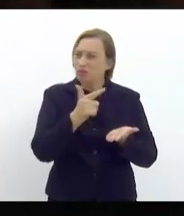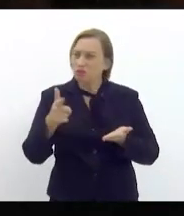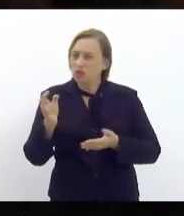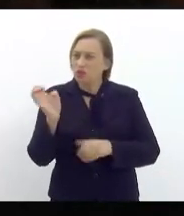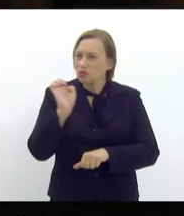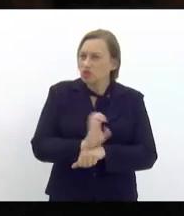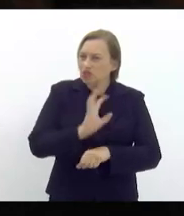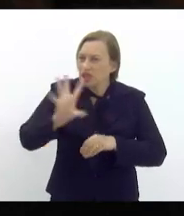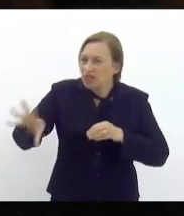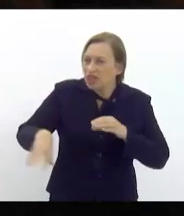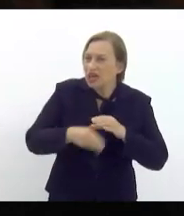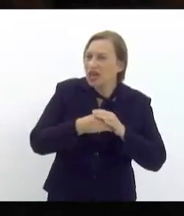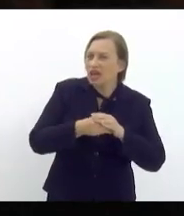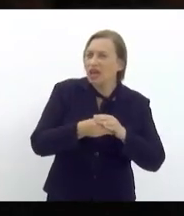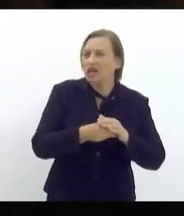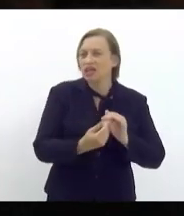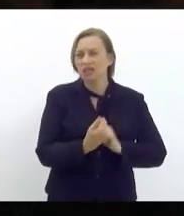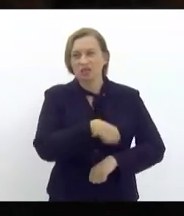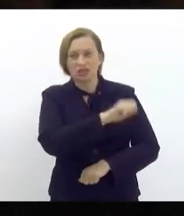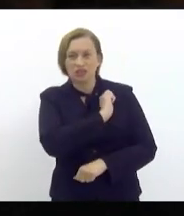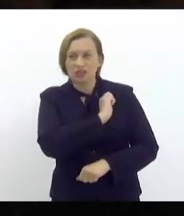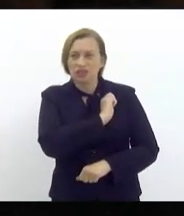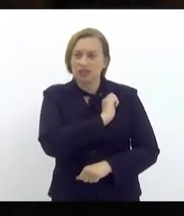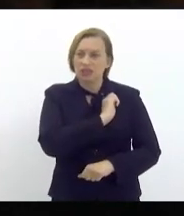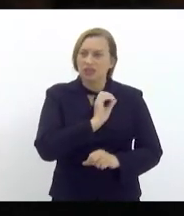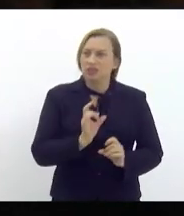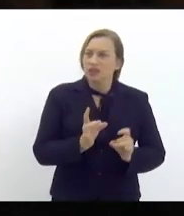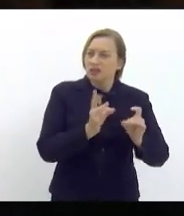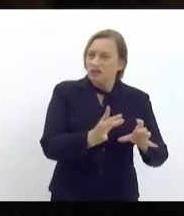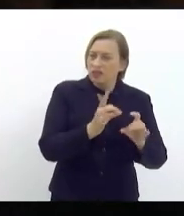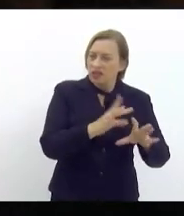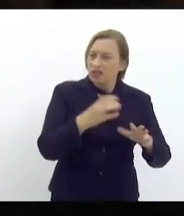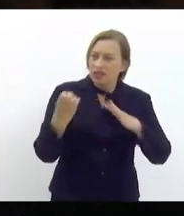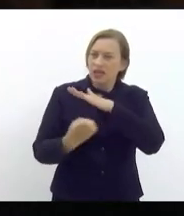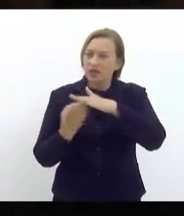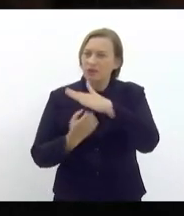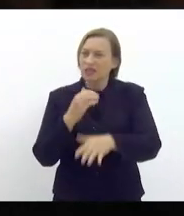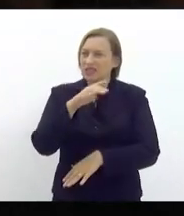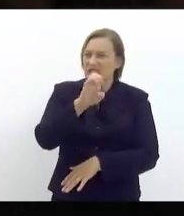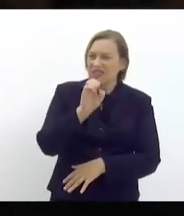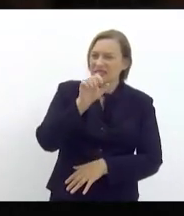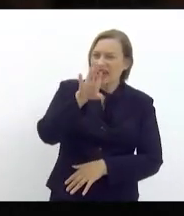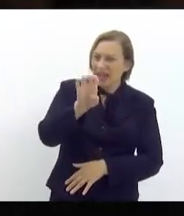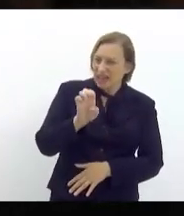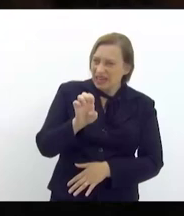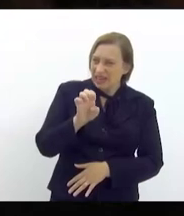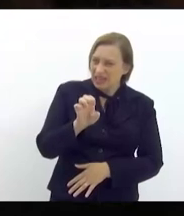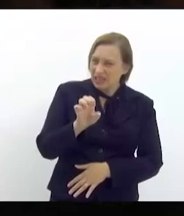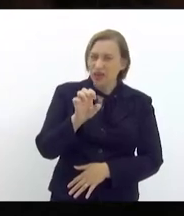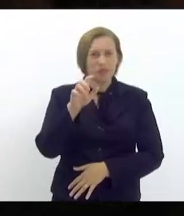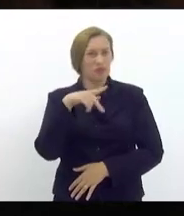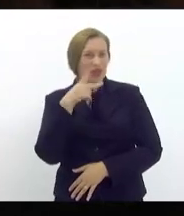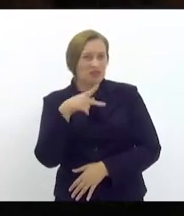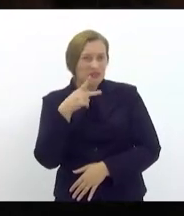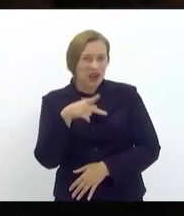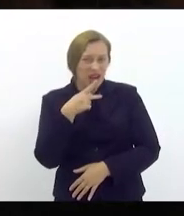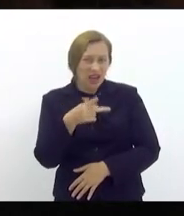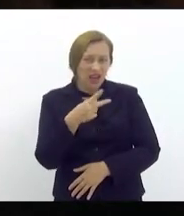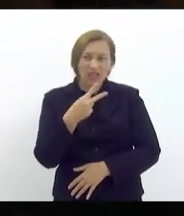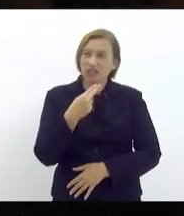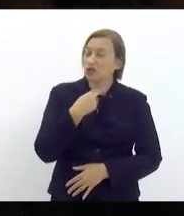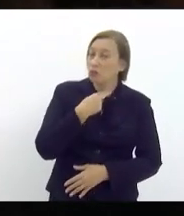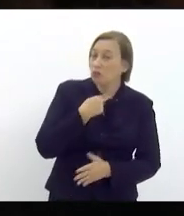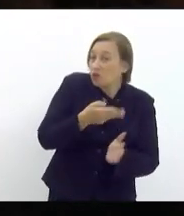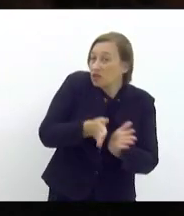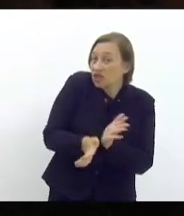entra no regime que aceita privatizar um dos seus maiores ativos que é a CEDAI para falar que não pode